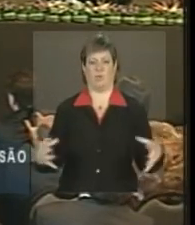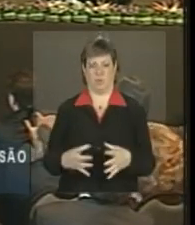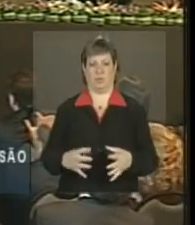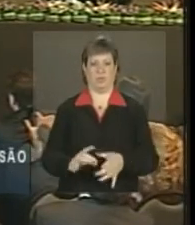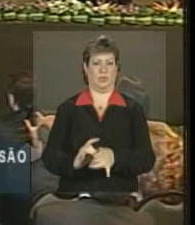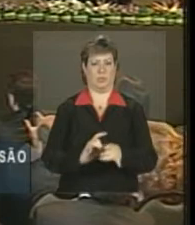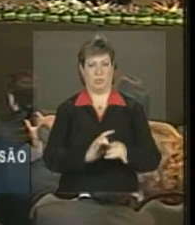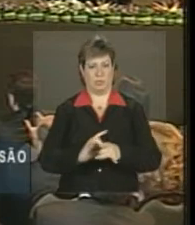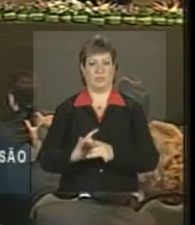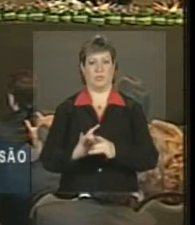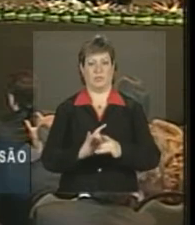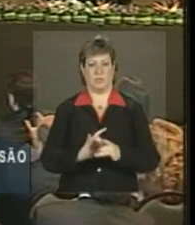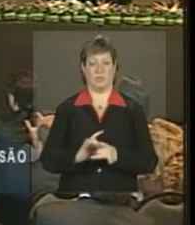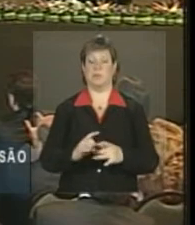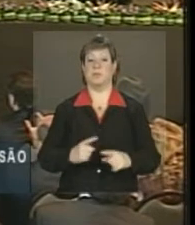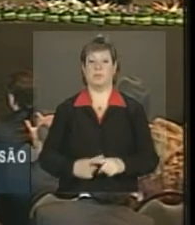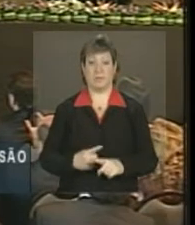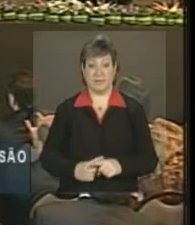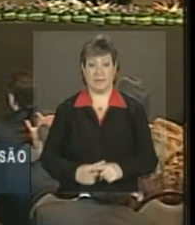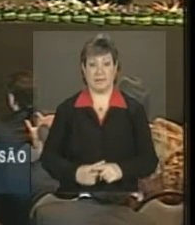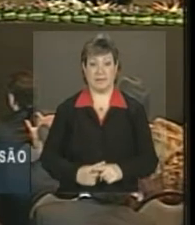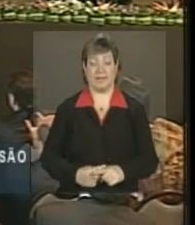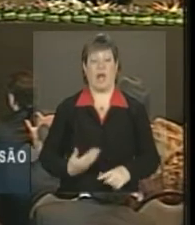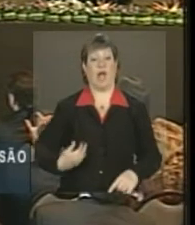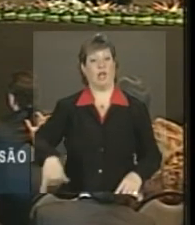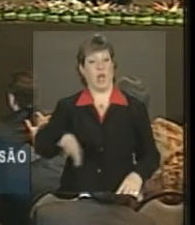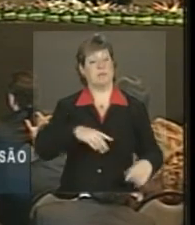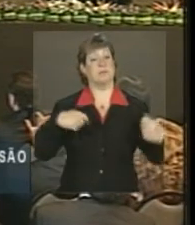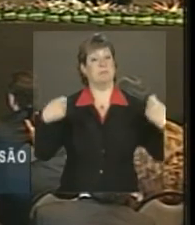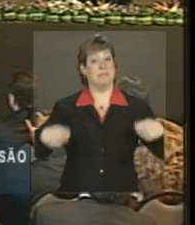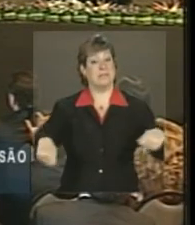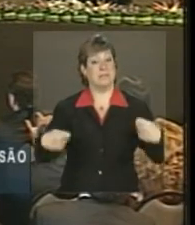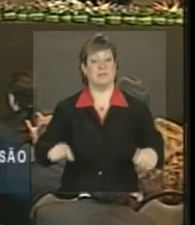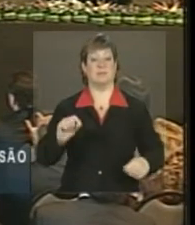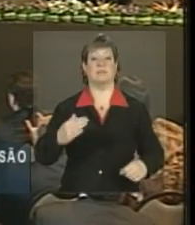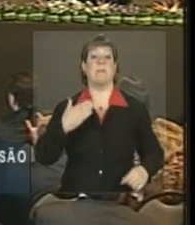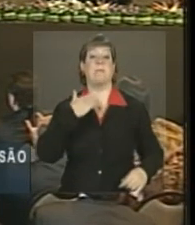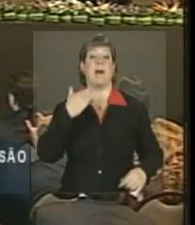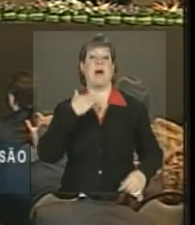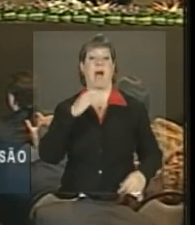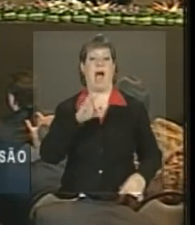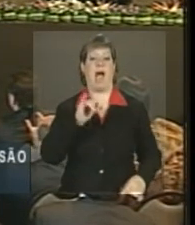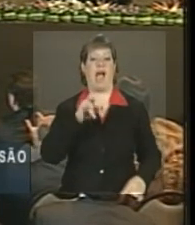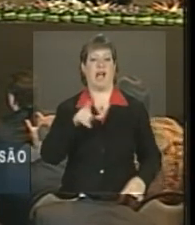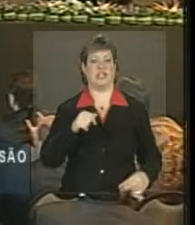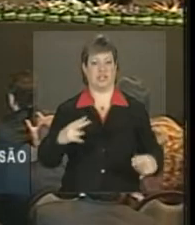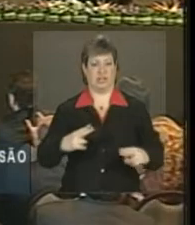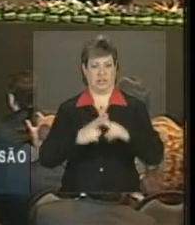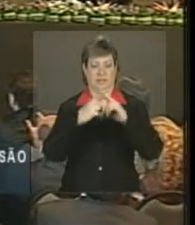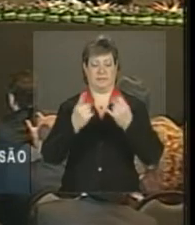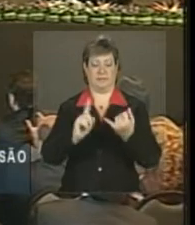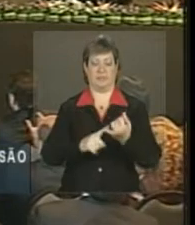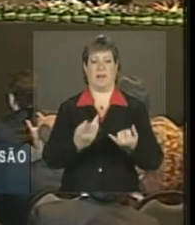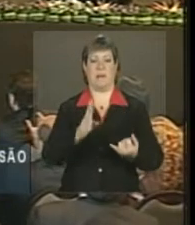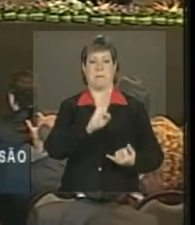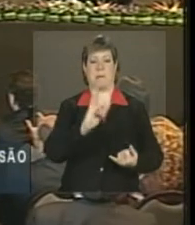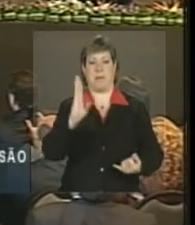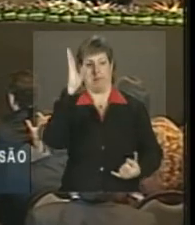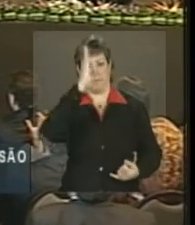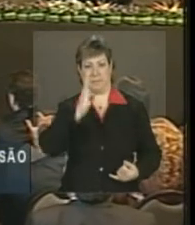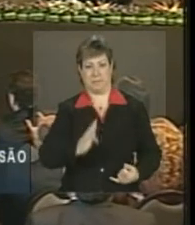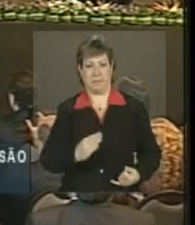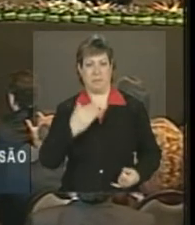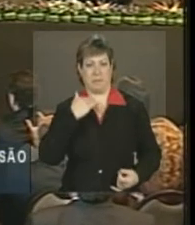Um esforço conjunto porque nós precisamos da Caixa Econômica, do Banco do Brasil, dos